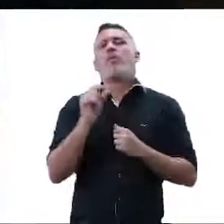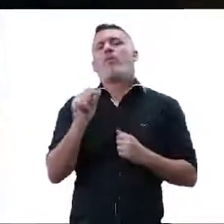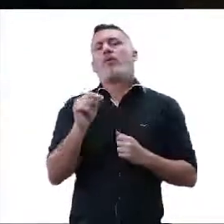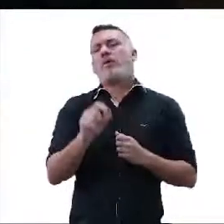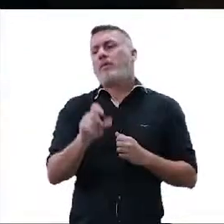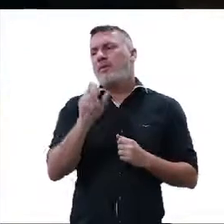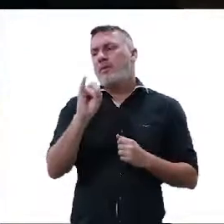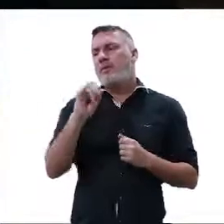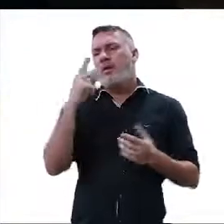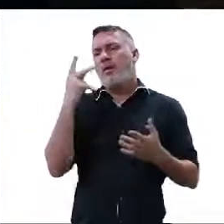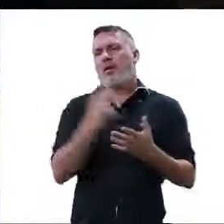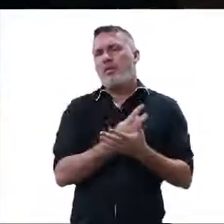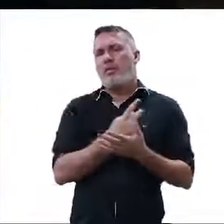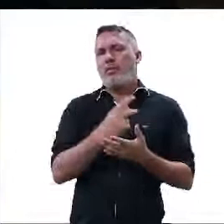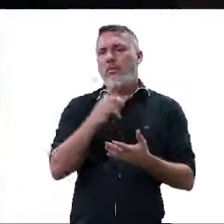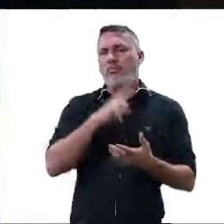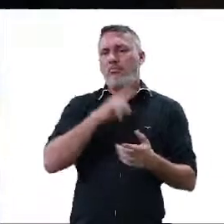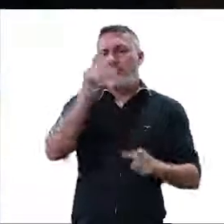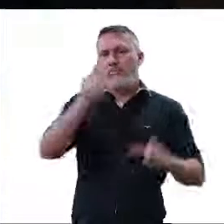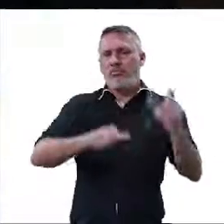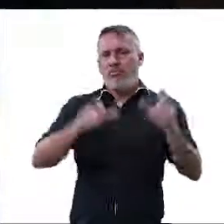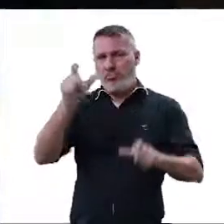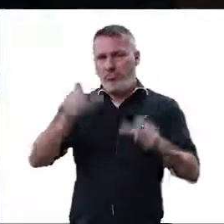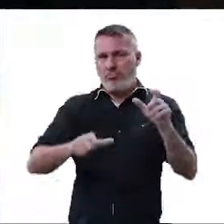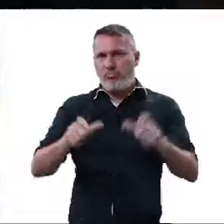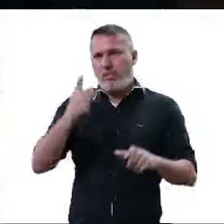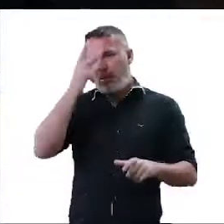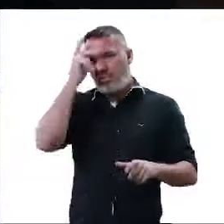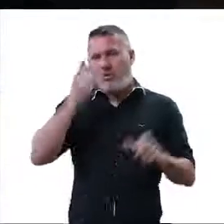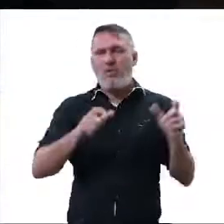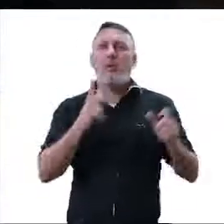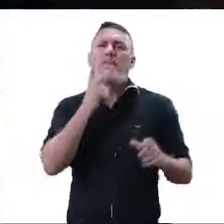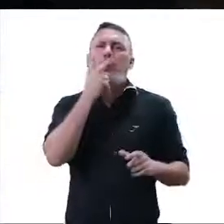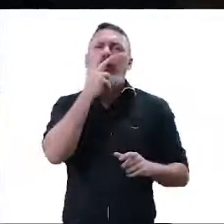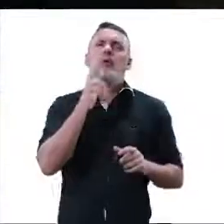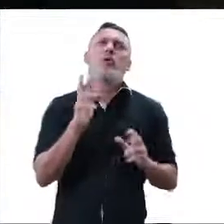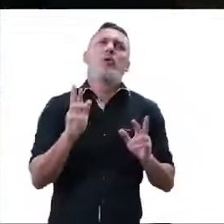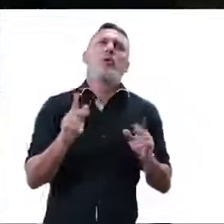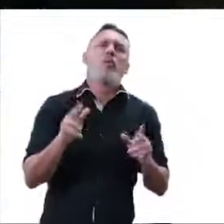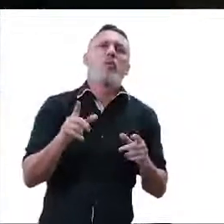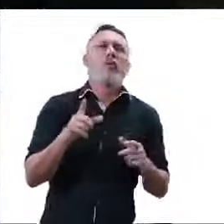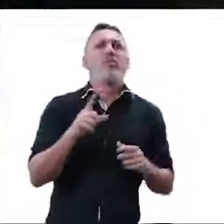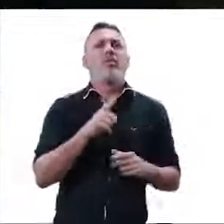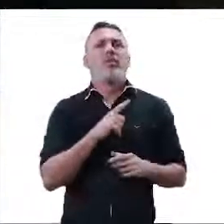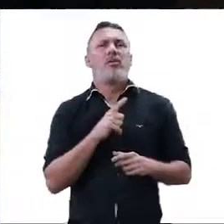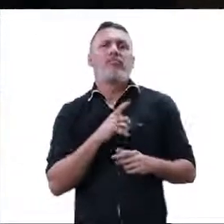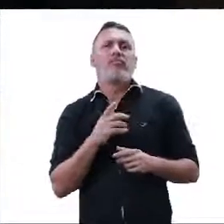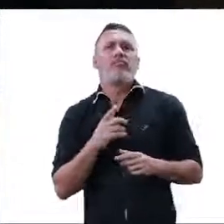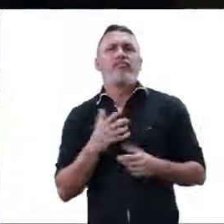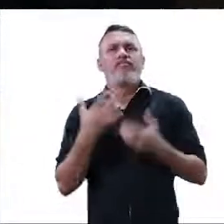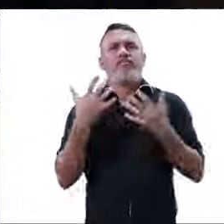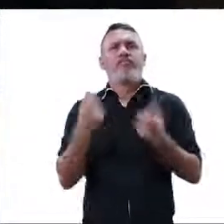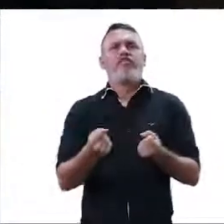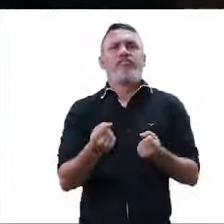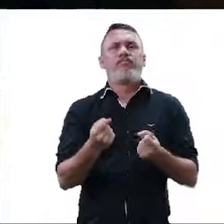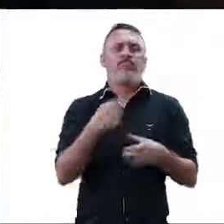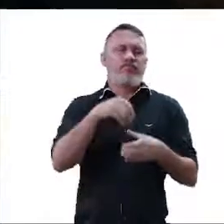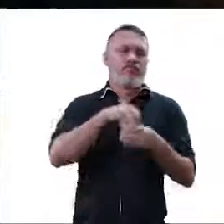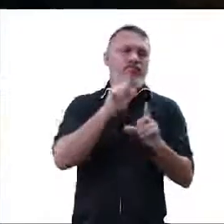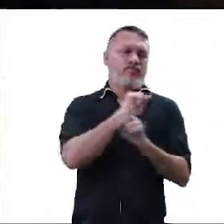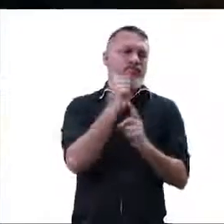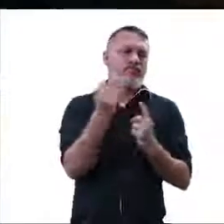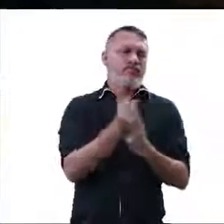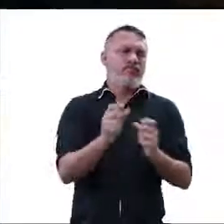se contentassem, né? Contentar não é um termo muito adequado, mas se eles admitissem o lugar deles na sociedade, ou seja,